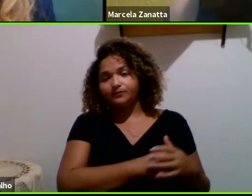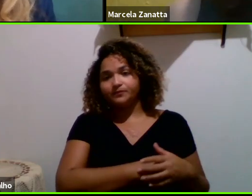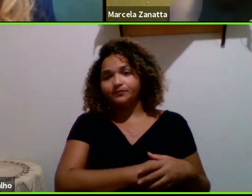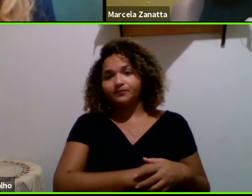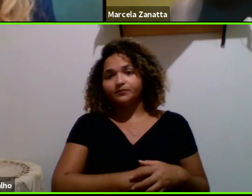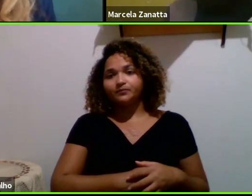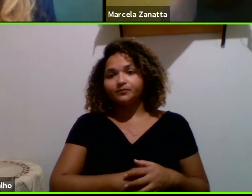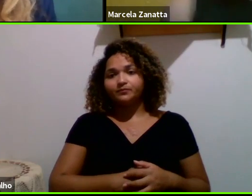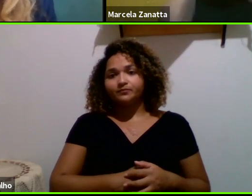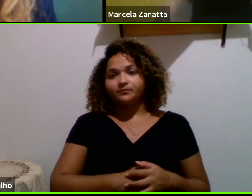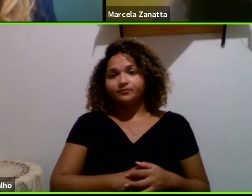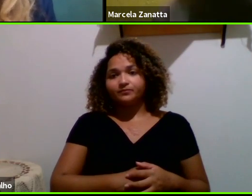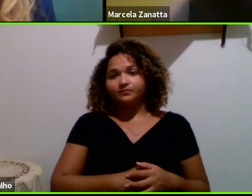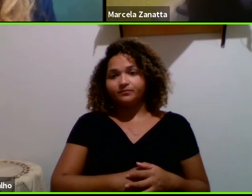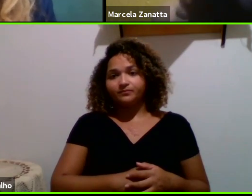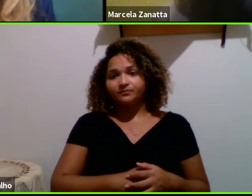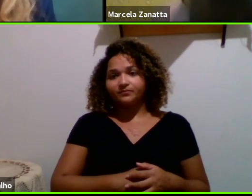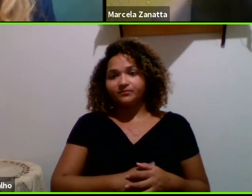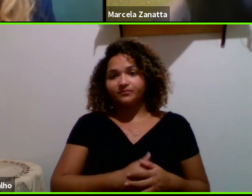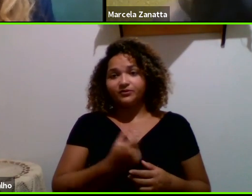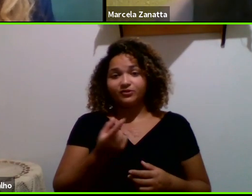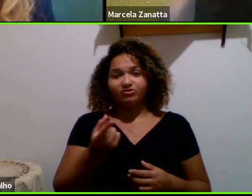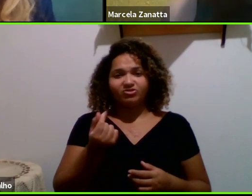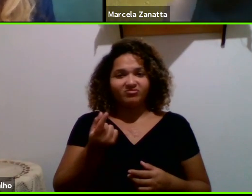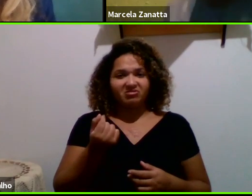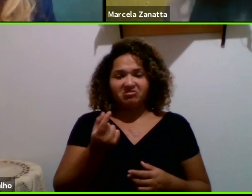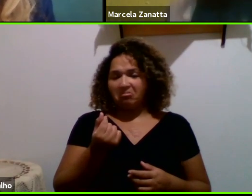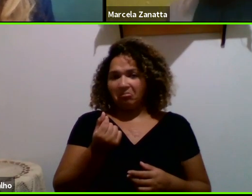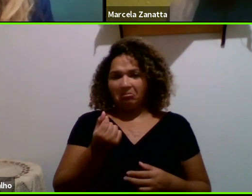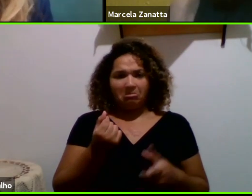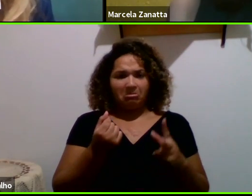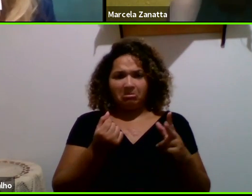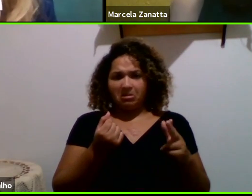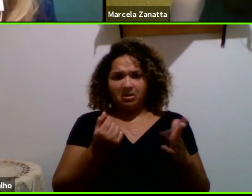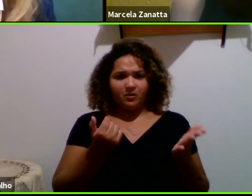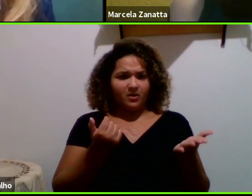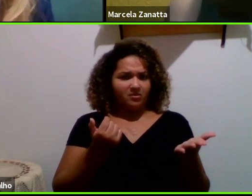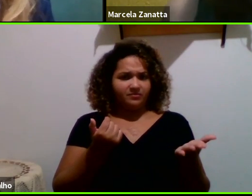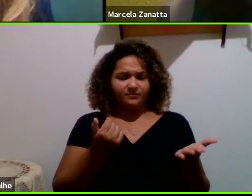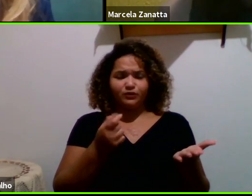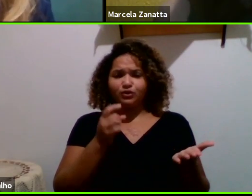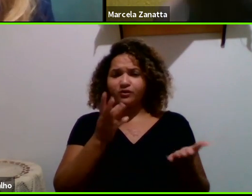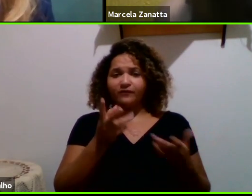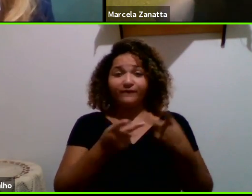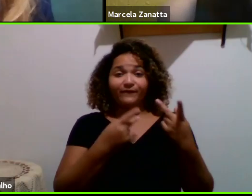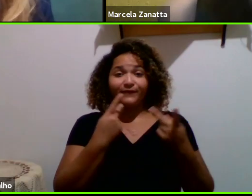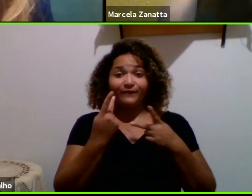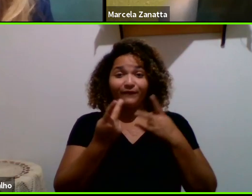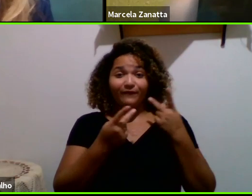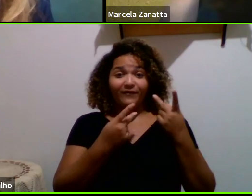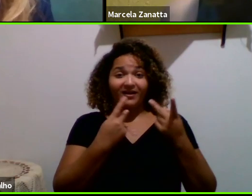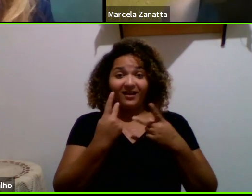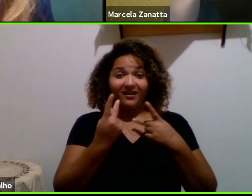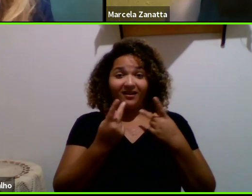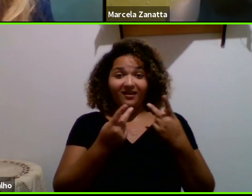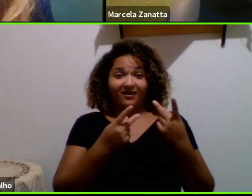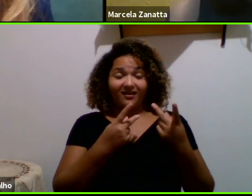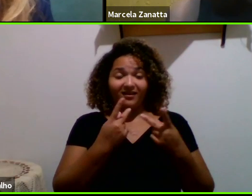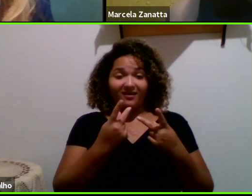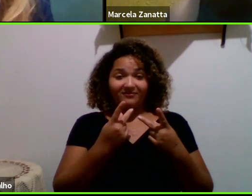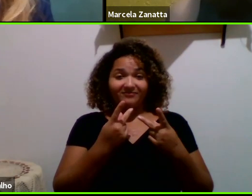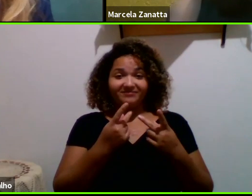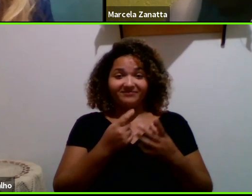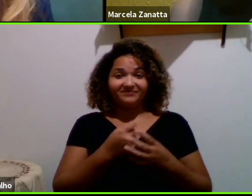admissão, não se gastou mais dinheiro para fazer essa admissão, não se precisou aplicar grandes conhecimentos para fazer essa admissão,